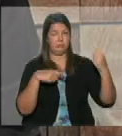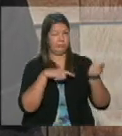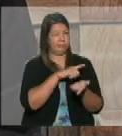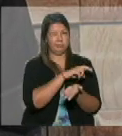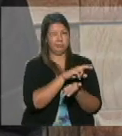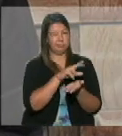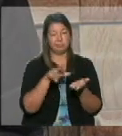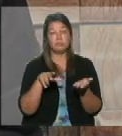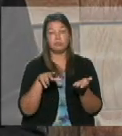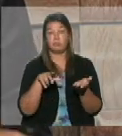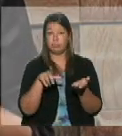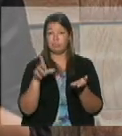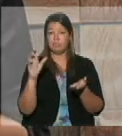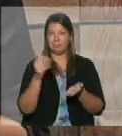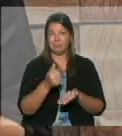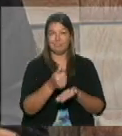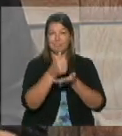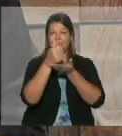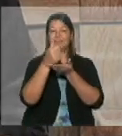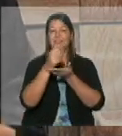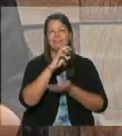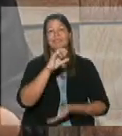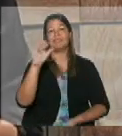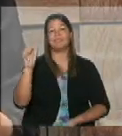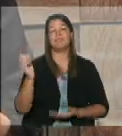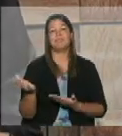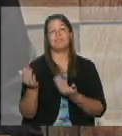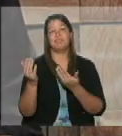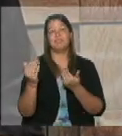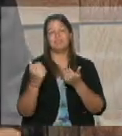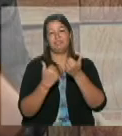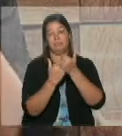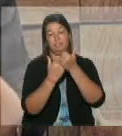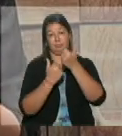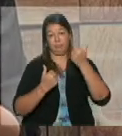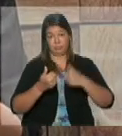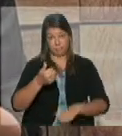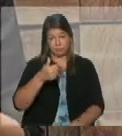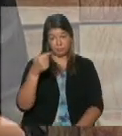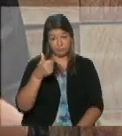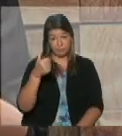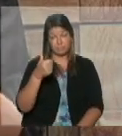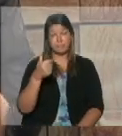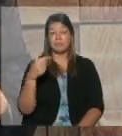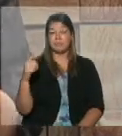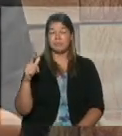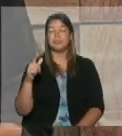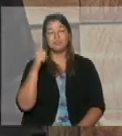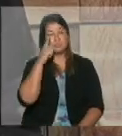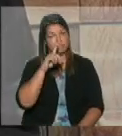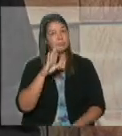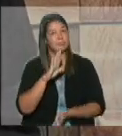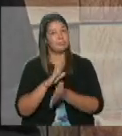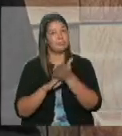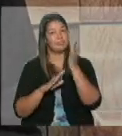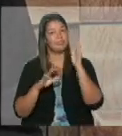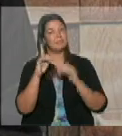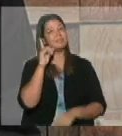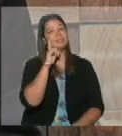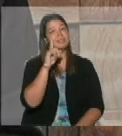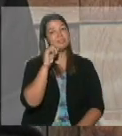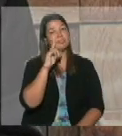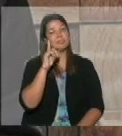e multilateral. Foi premiado no concurso Jovem Embaixador em primeiro lugar e, com isso, viajou para os Estados